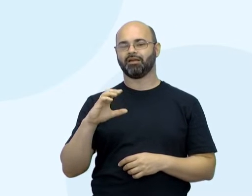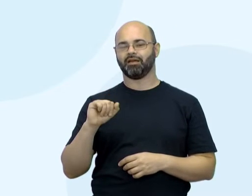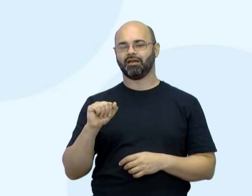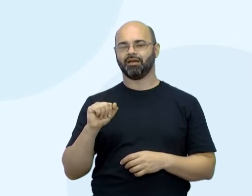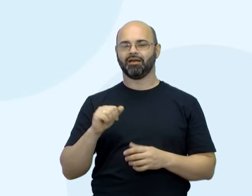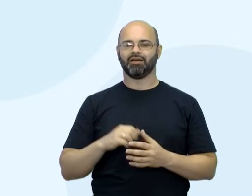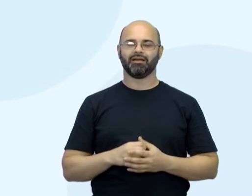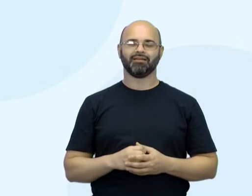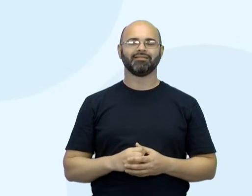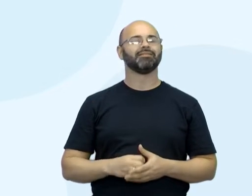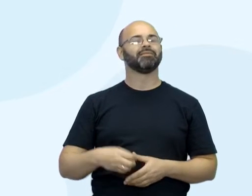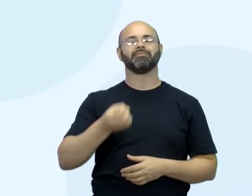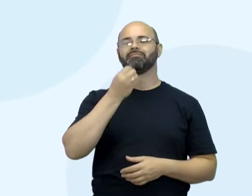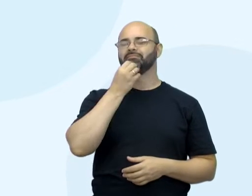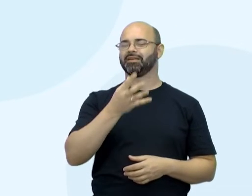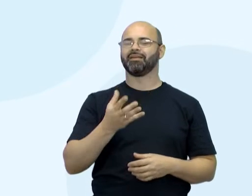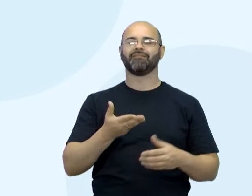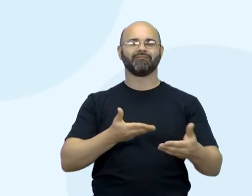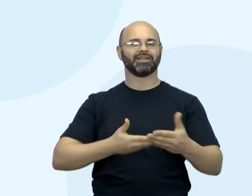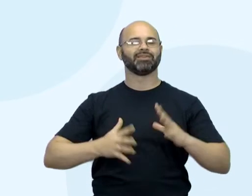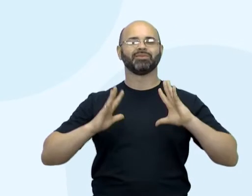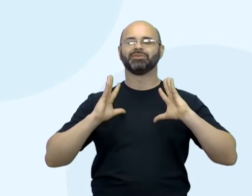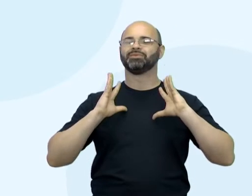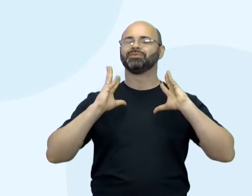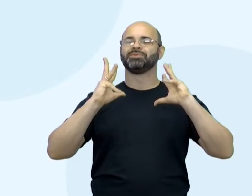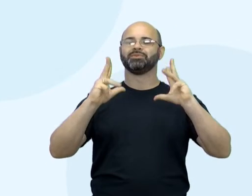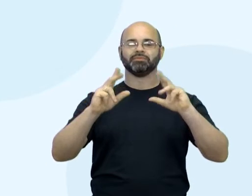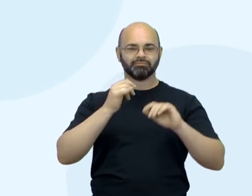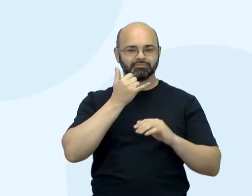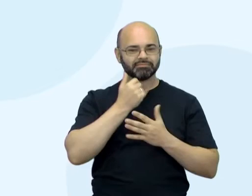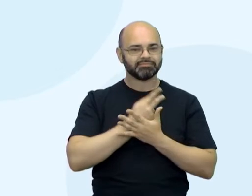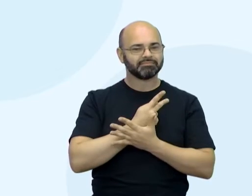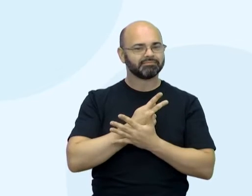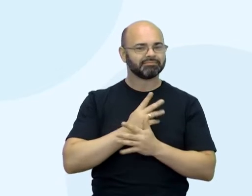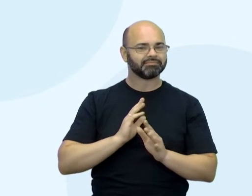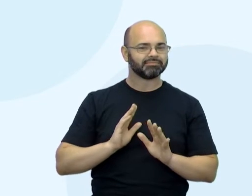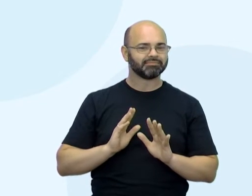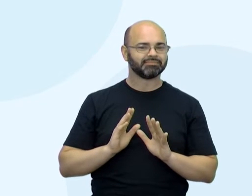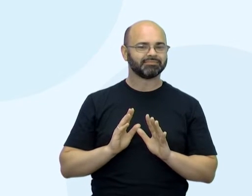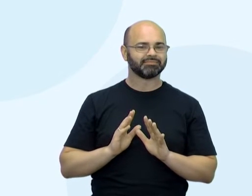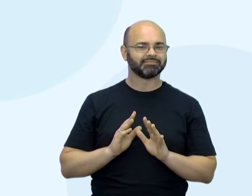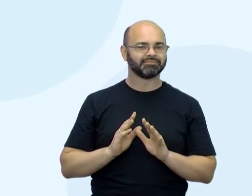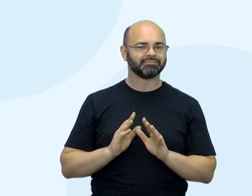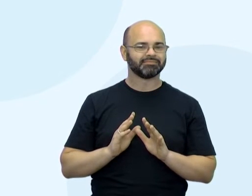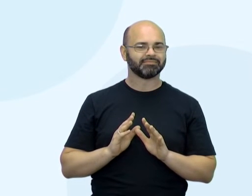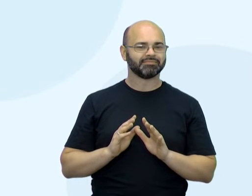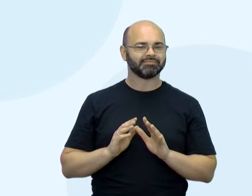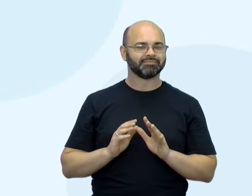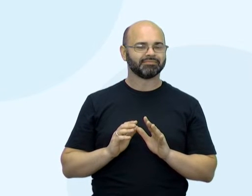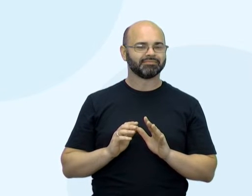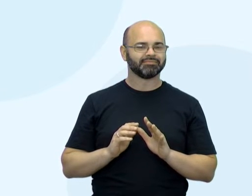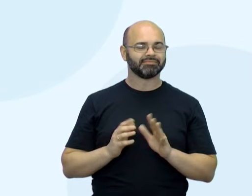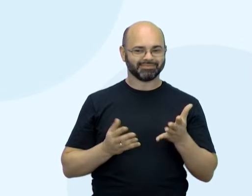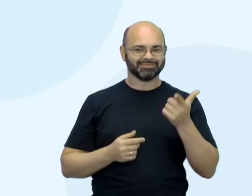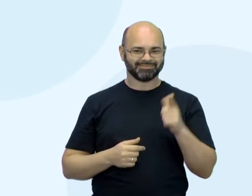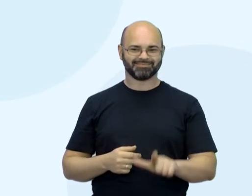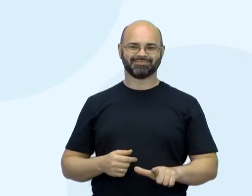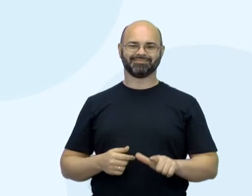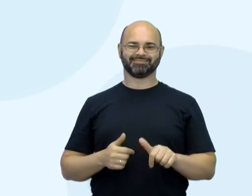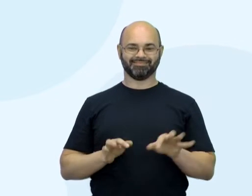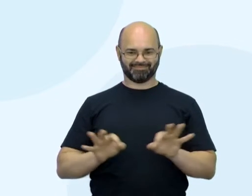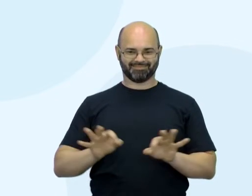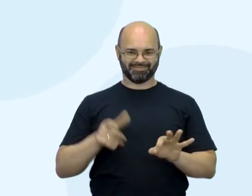Sejam todos bem-vindos. Então, opa, aqui escapou mais um a mais aqui, né? Pronto. Agora sim, agora